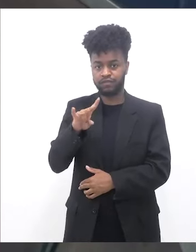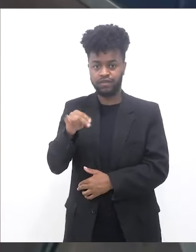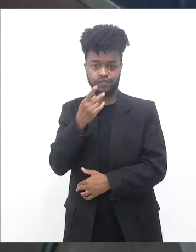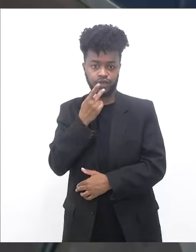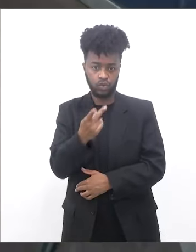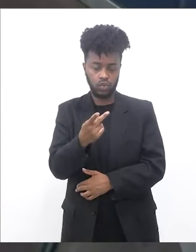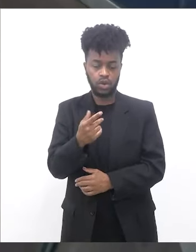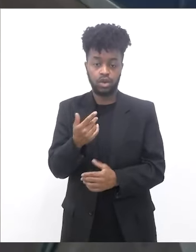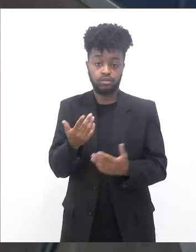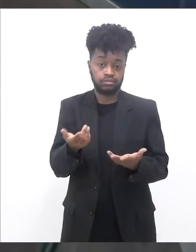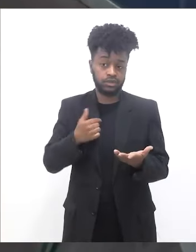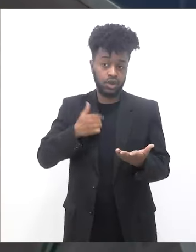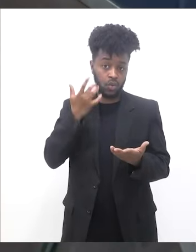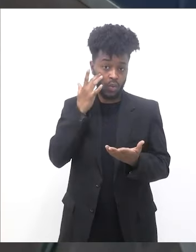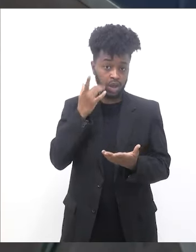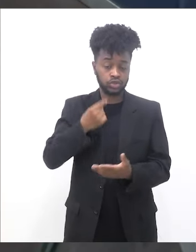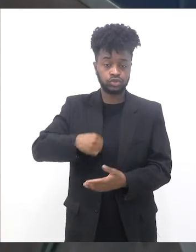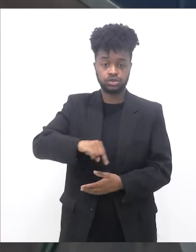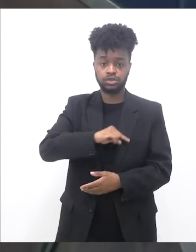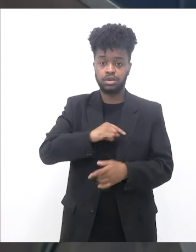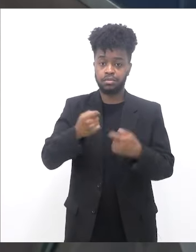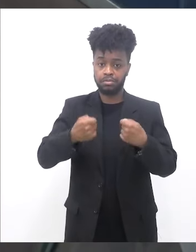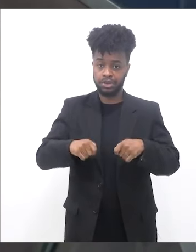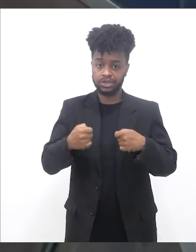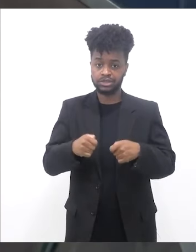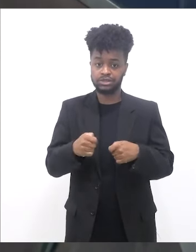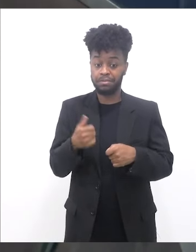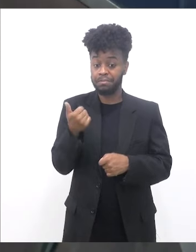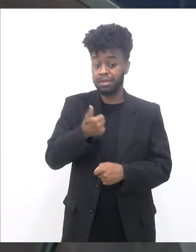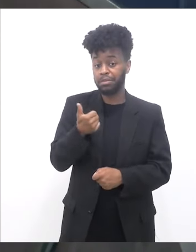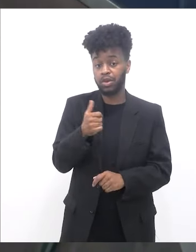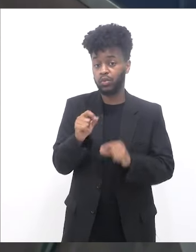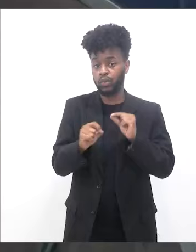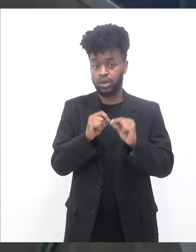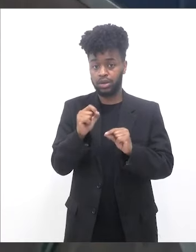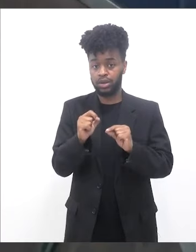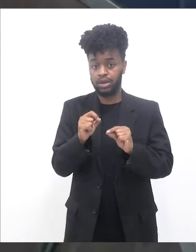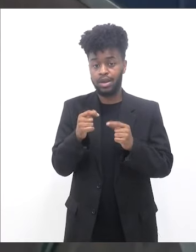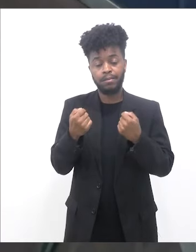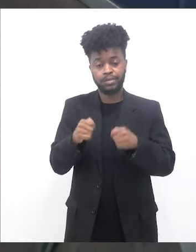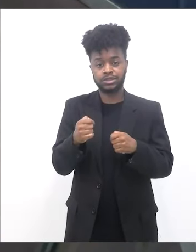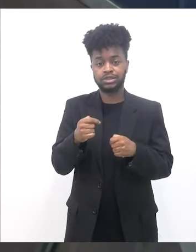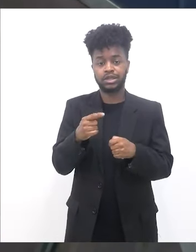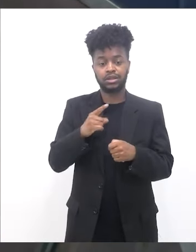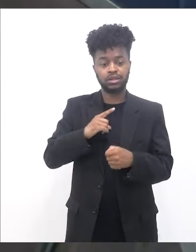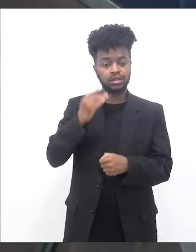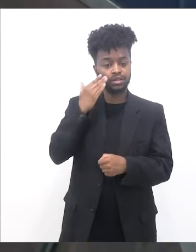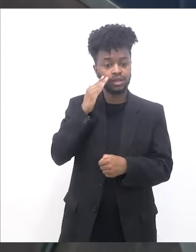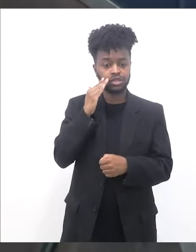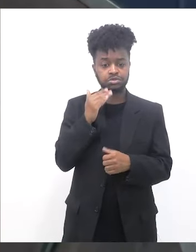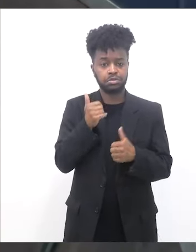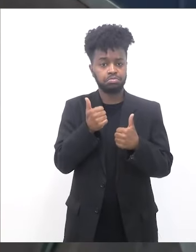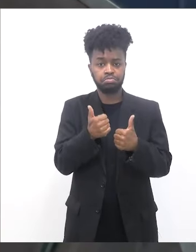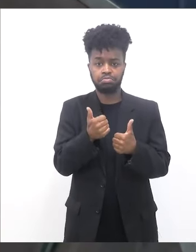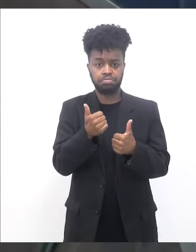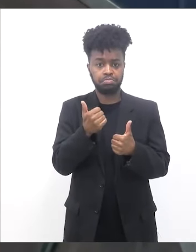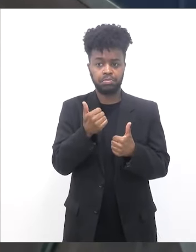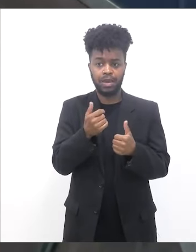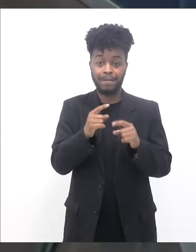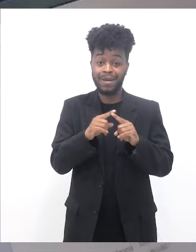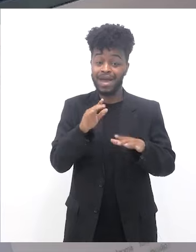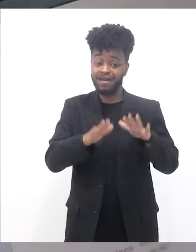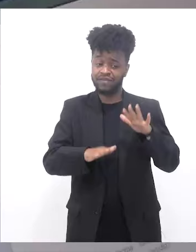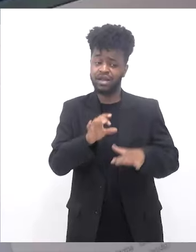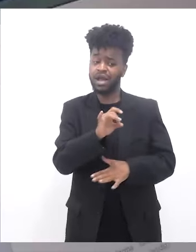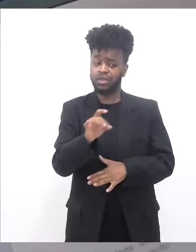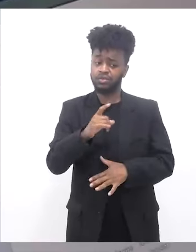doutora Flávia, né? Eu acho que a gente precisa, antes de mais nada, a gente tem que ter bom senso. Sim. Olha,